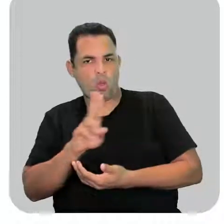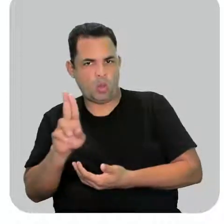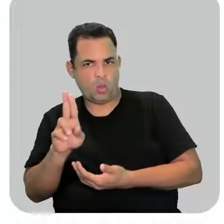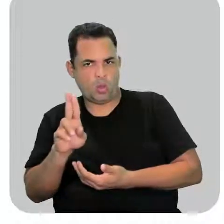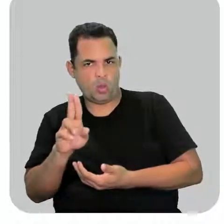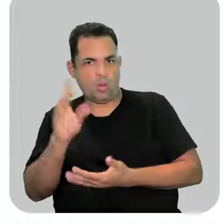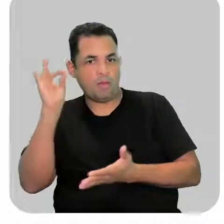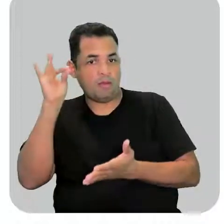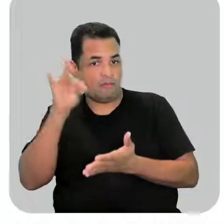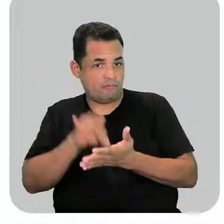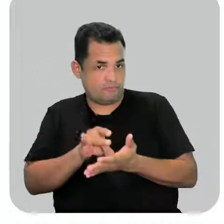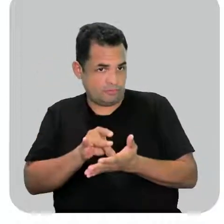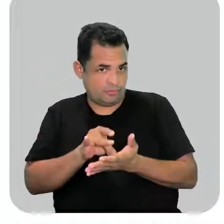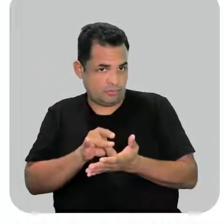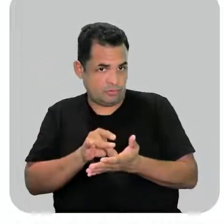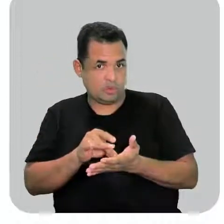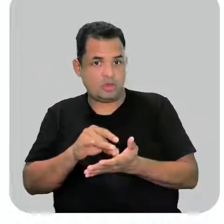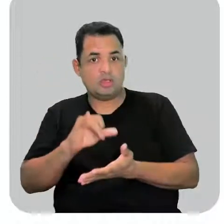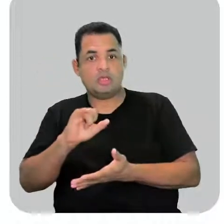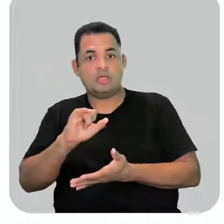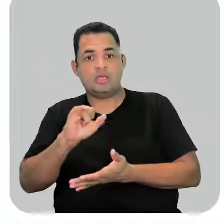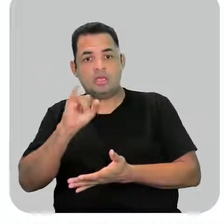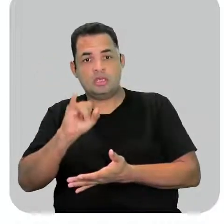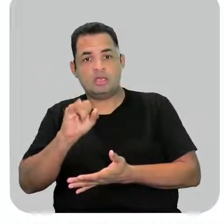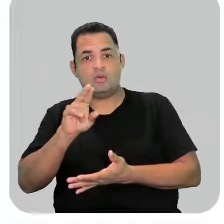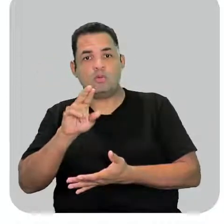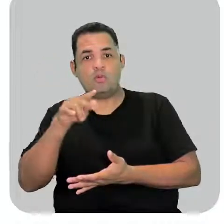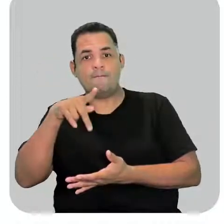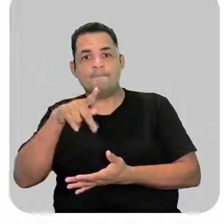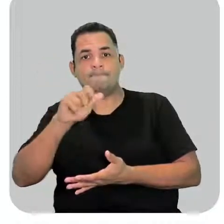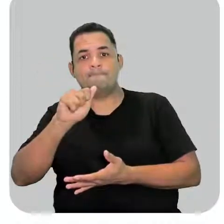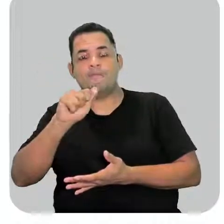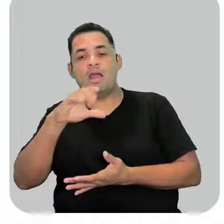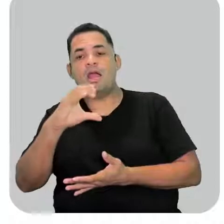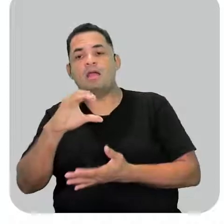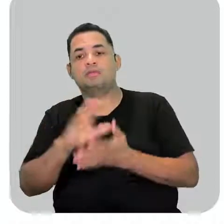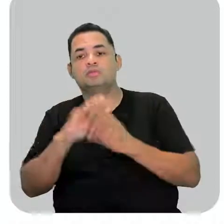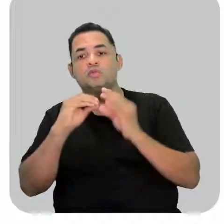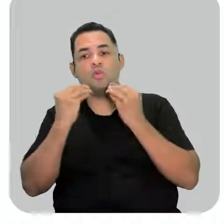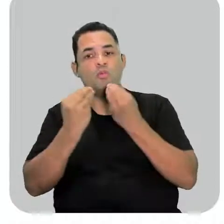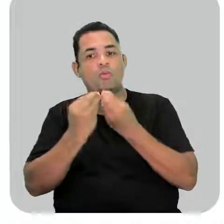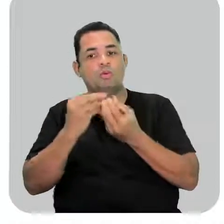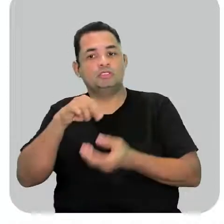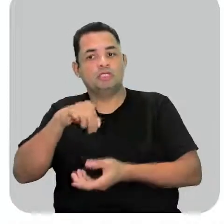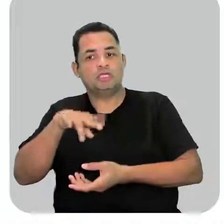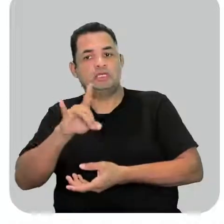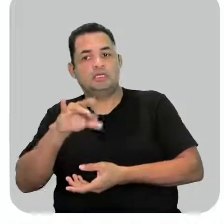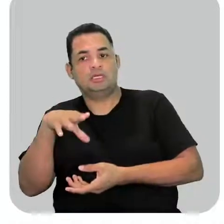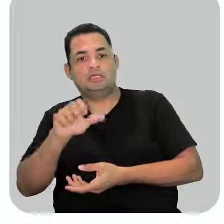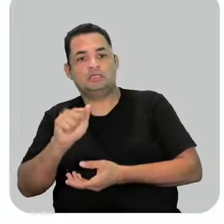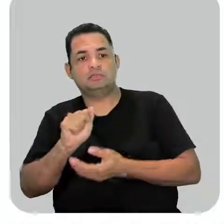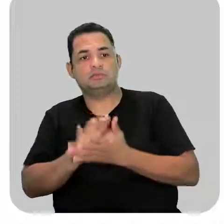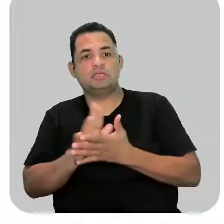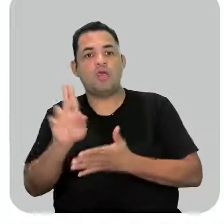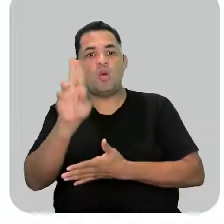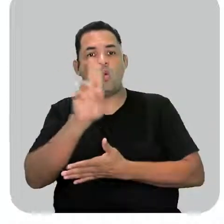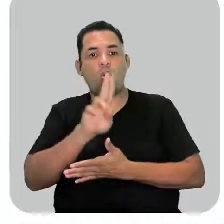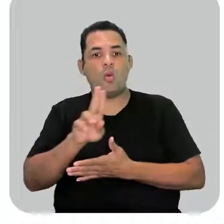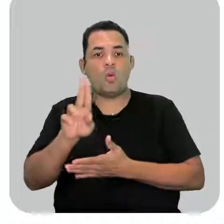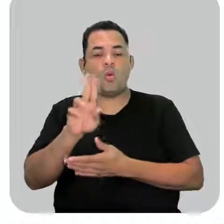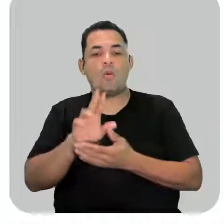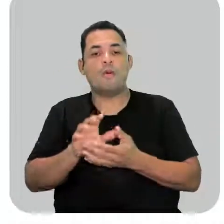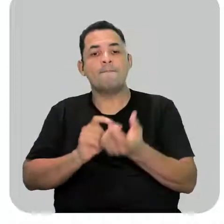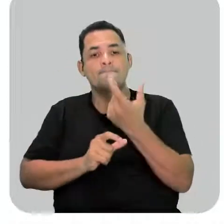nomenclatura oficial, ou seja, da IUPAC, dos compostos de nitrila, é dada utilizando